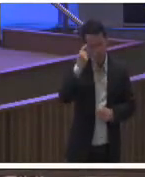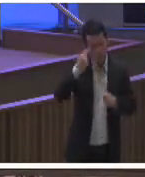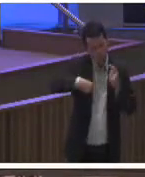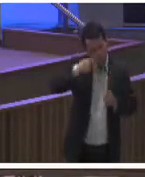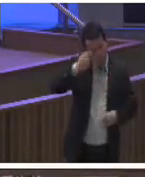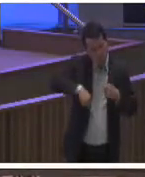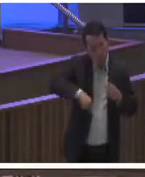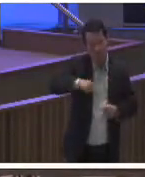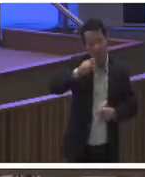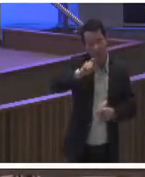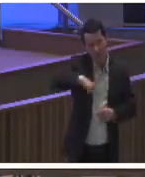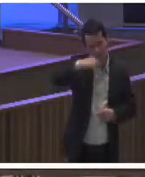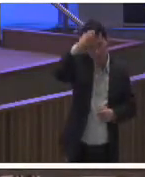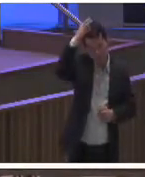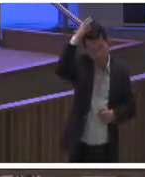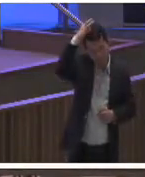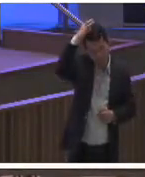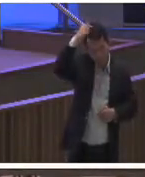espirituais,